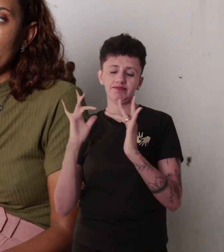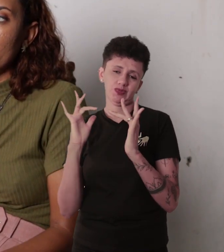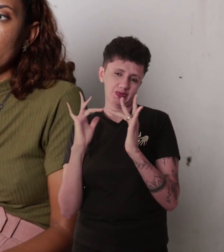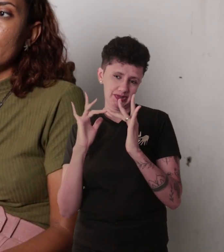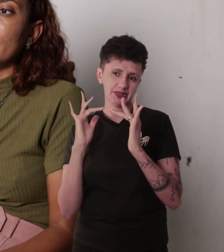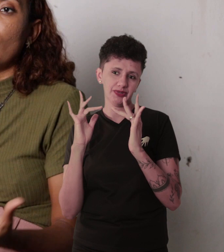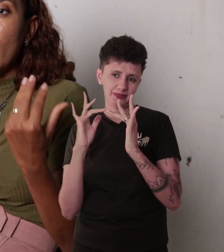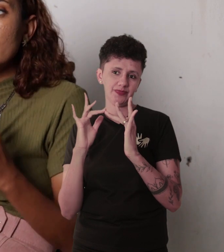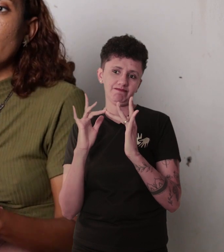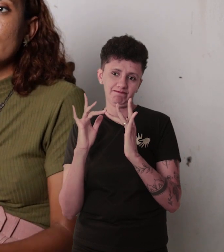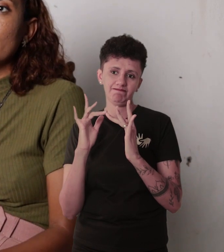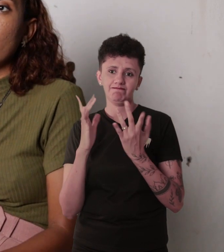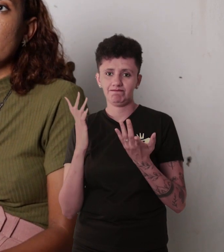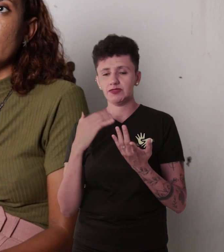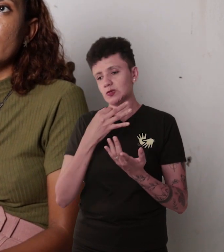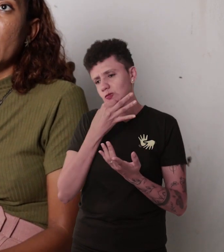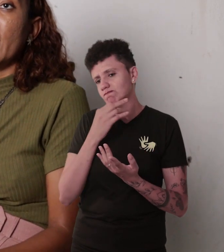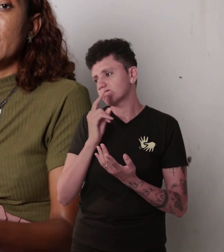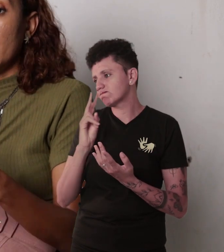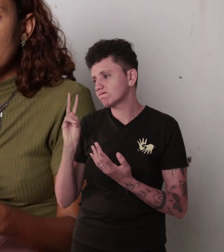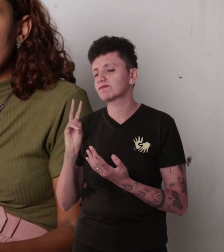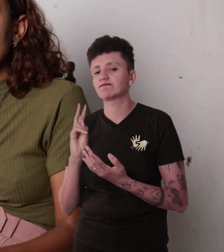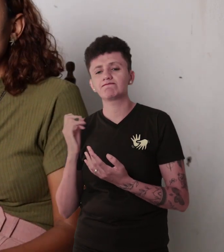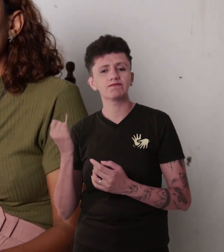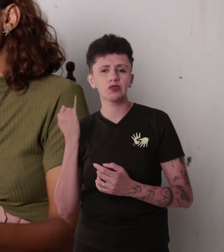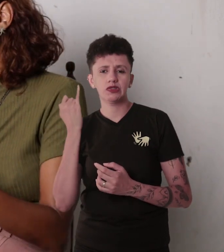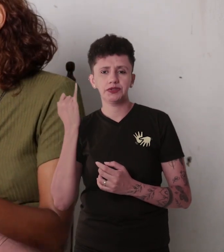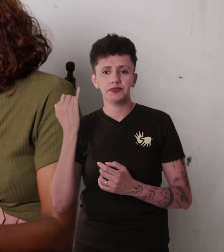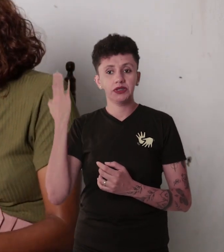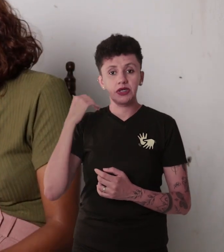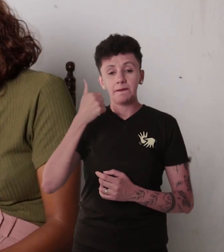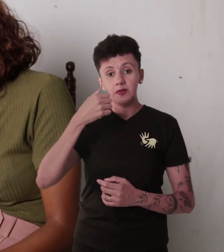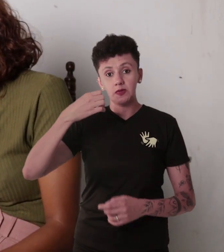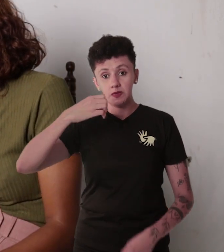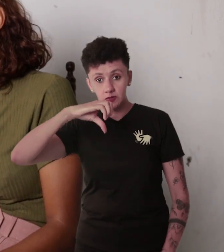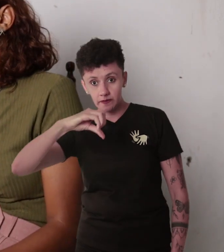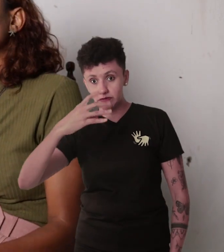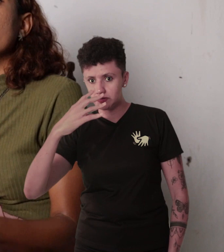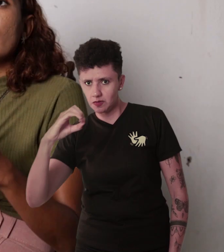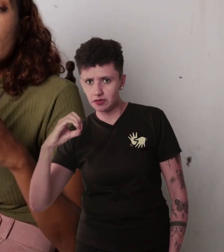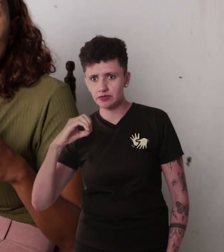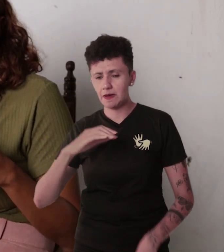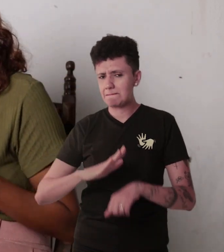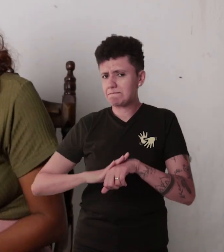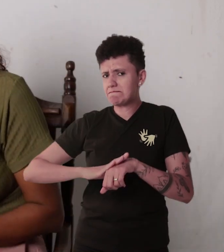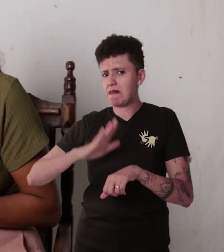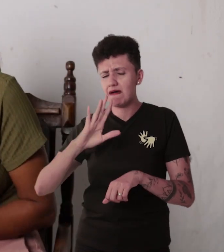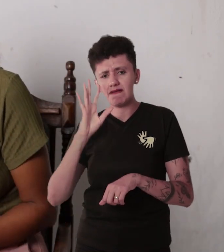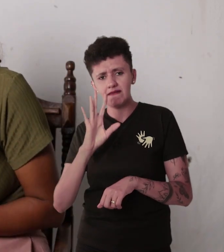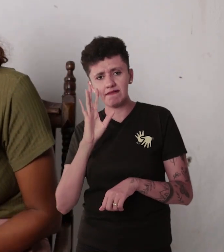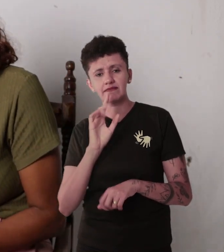né? Que é o mais importante que eu via. É que antes, pelo menos na década de 40, uma das coisas